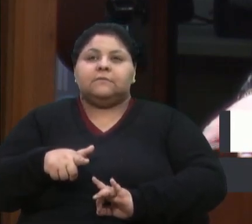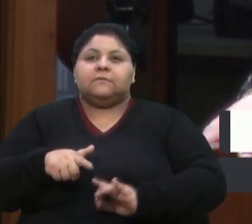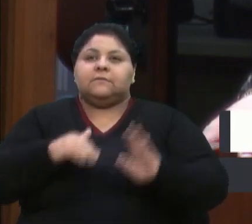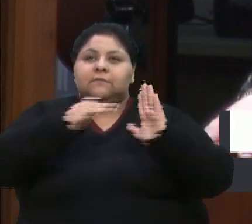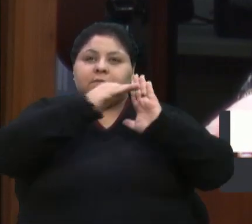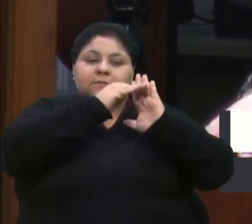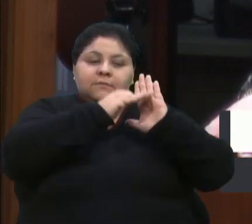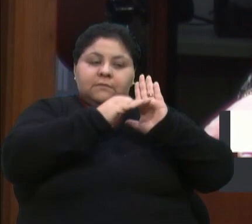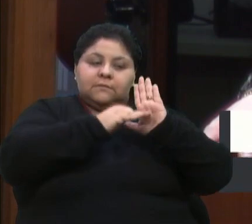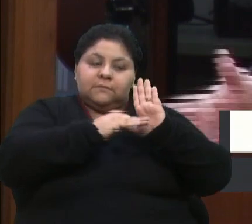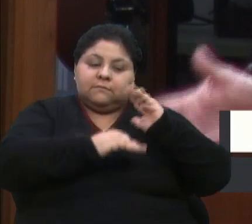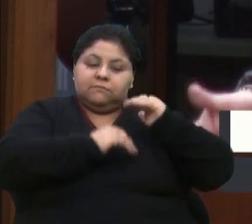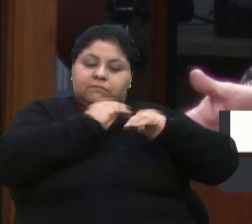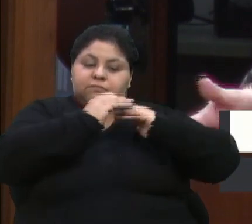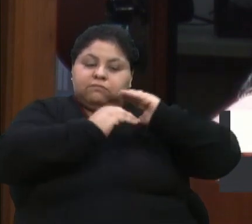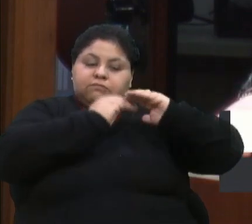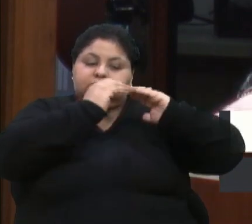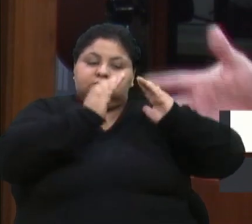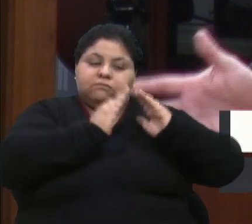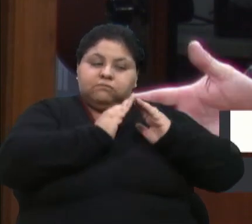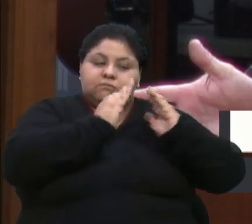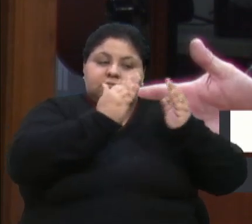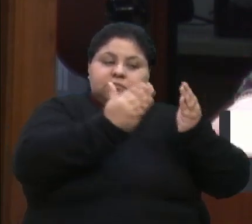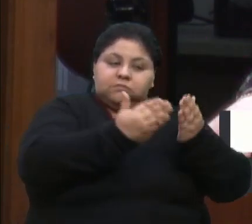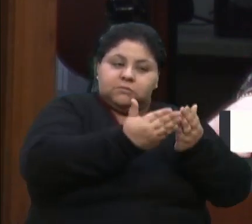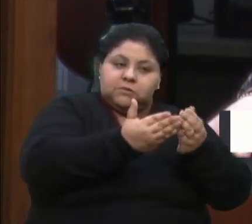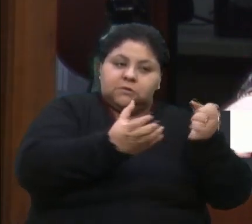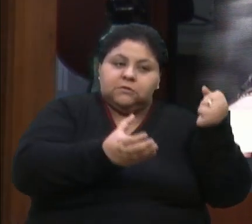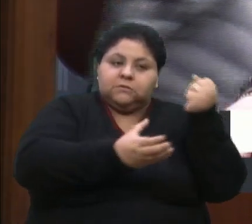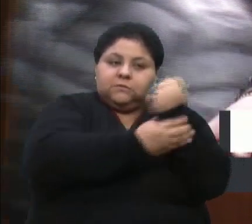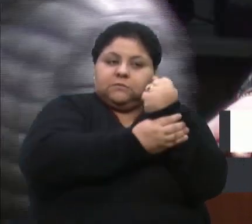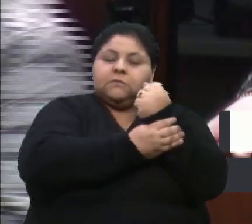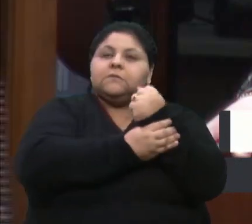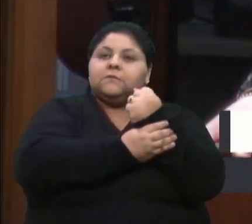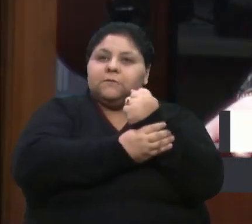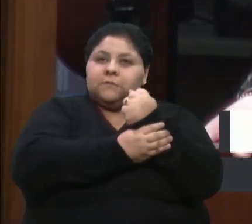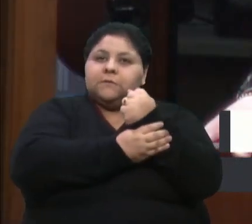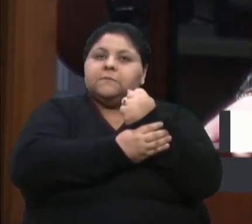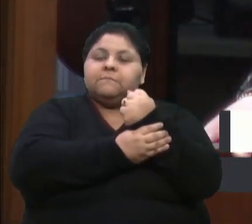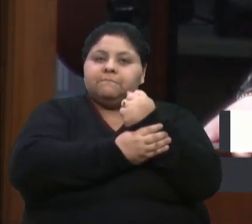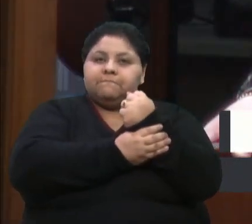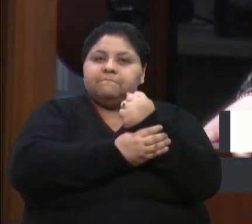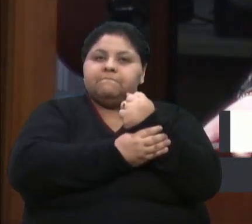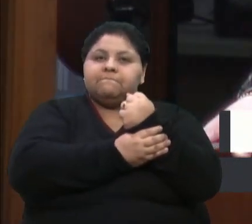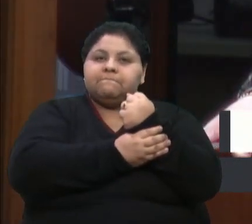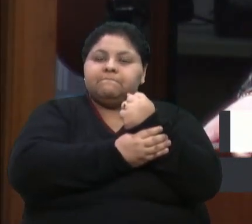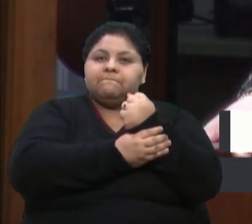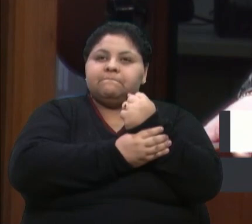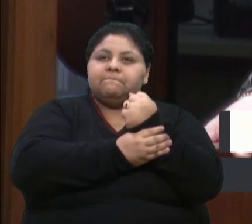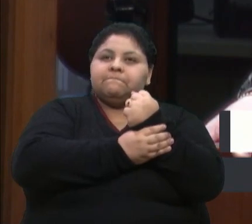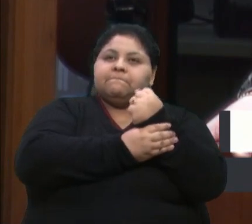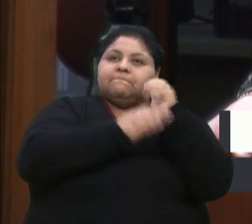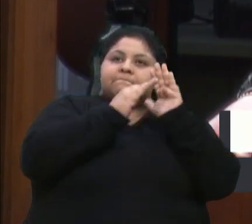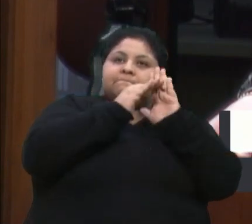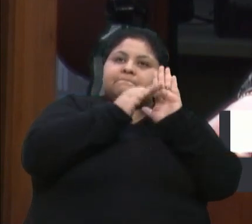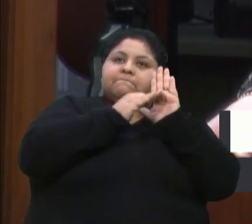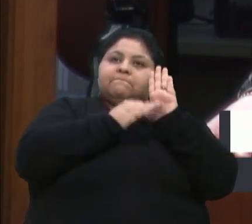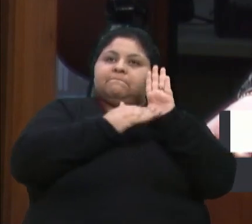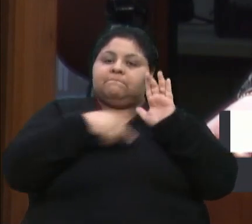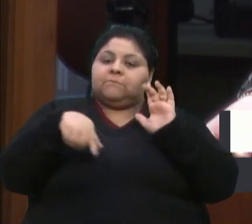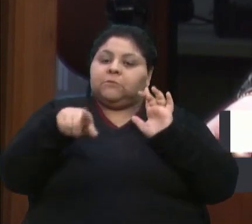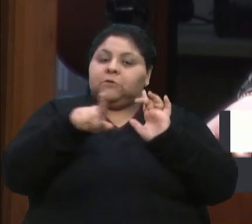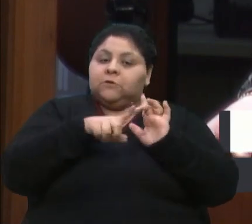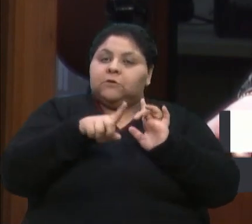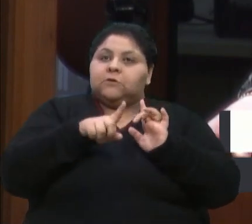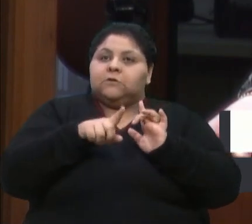está sendo desenvolvida pela Comissão de Segurança Pública, pela subcomissão, que é essa cartilha que a gente vai,